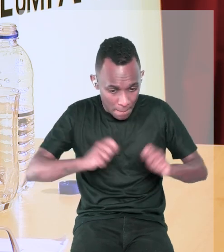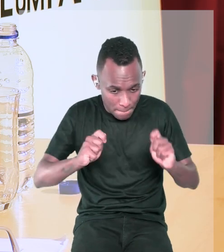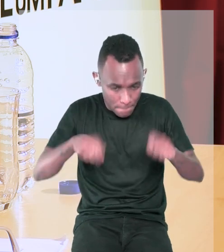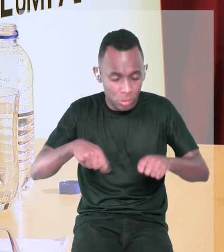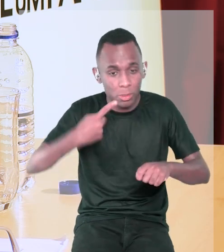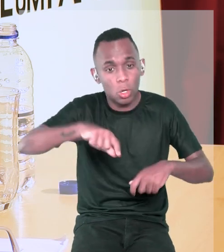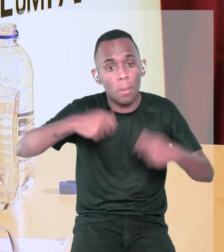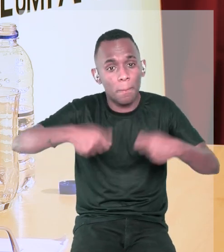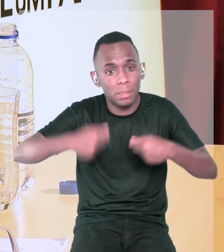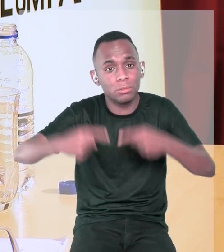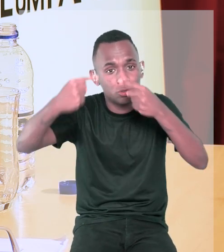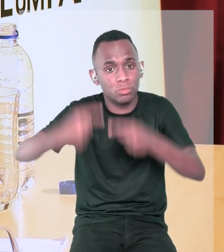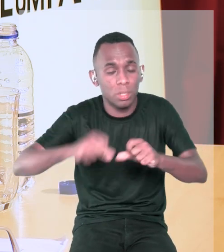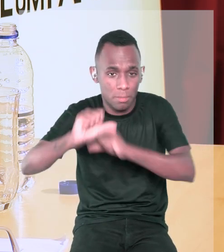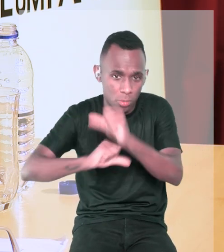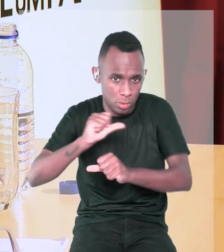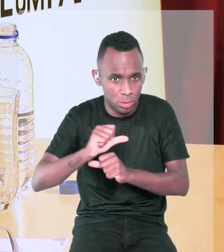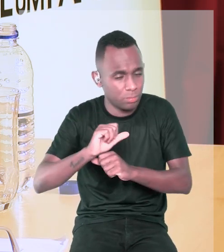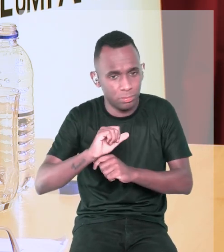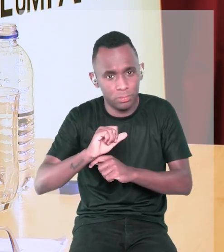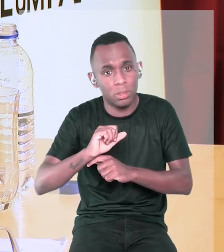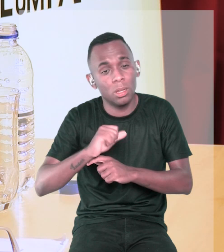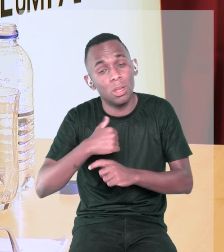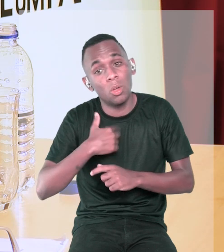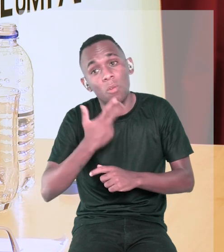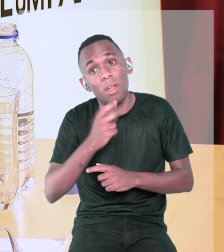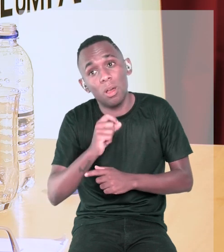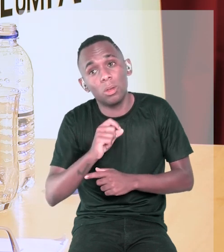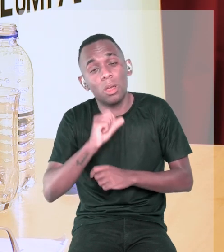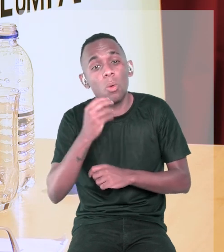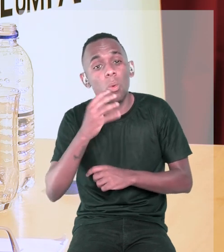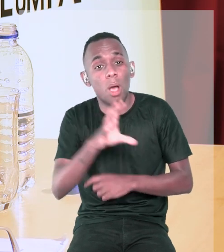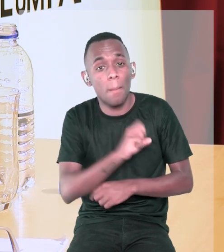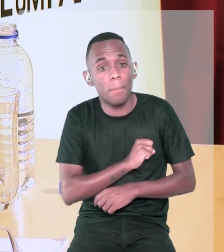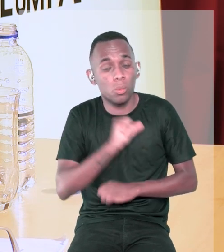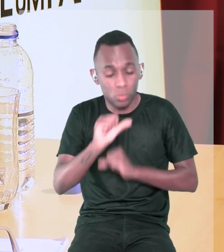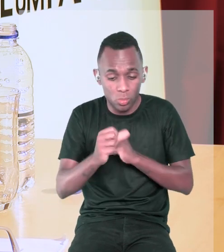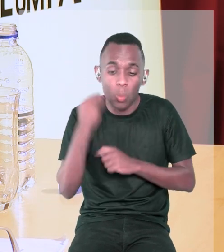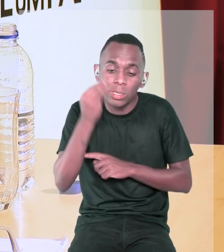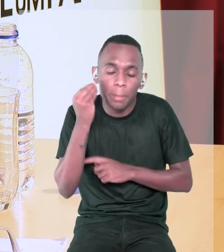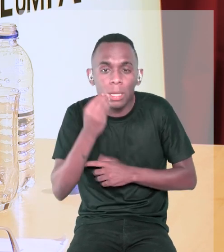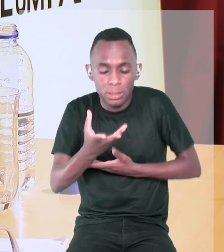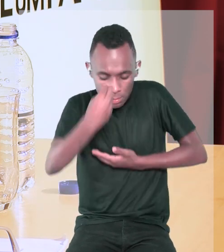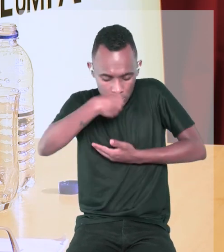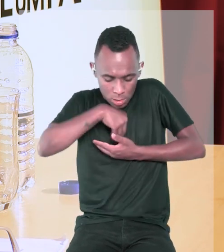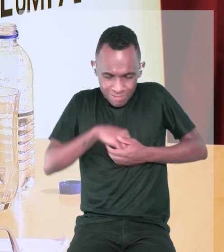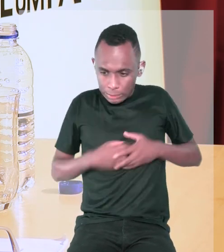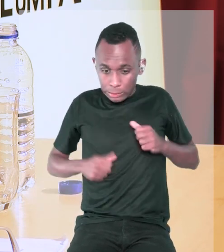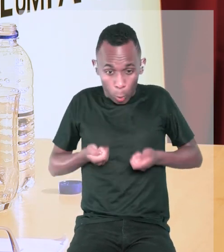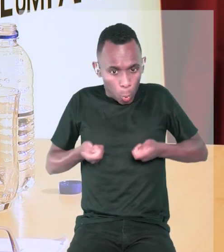uma experiência que nos atravessa, que nós não controlamos e que sem ela, dificilmente